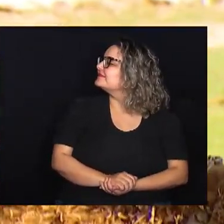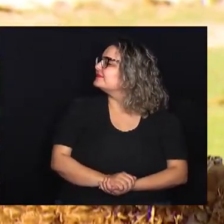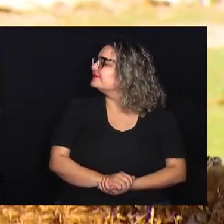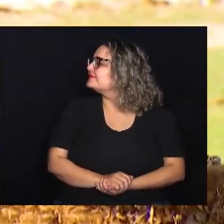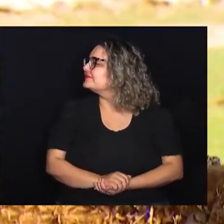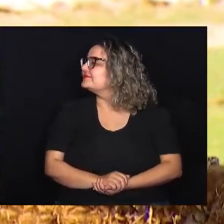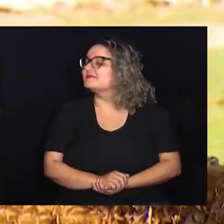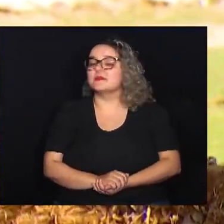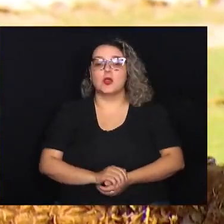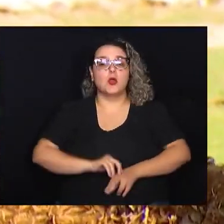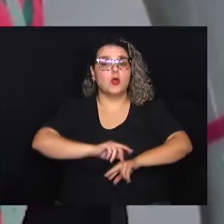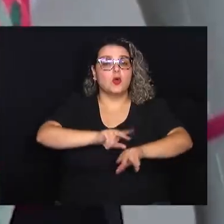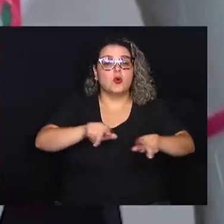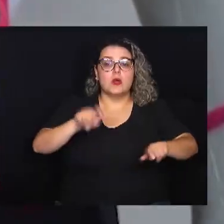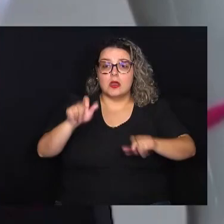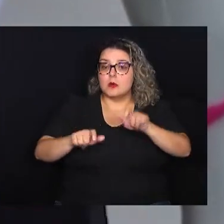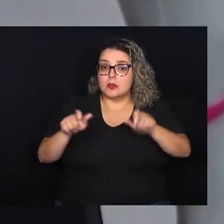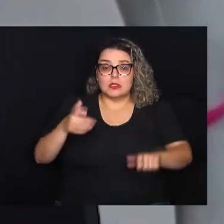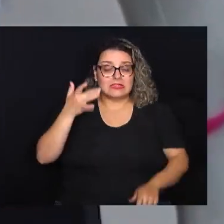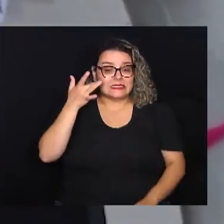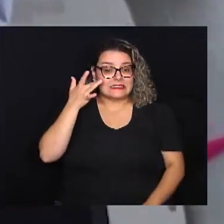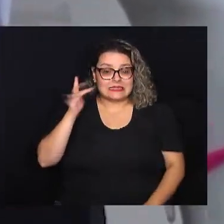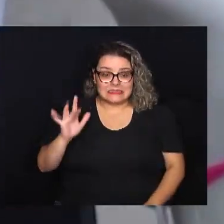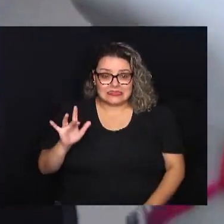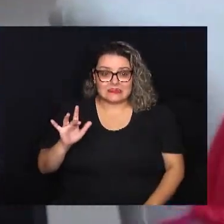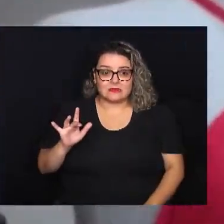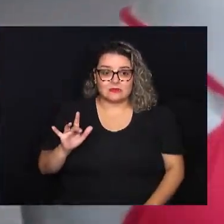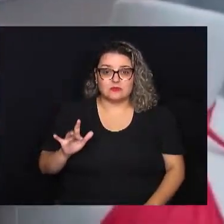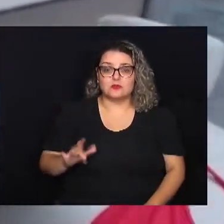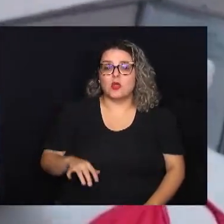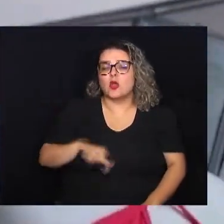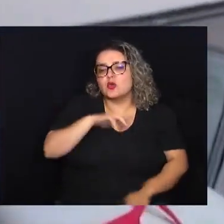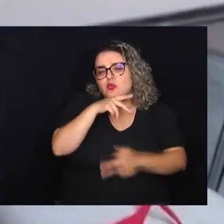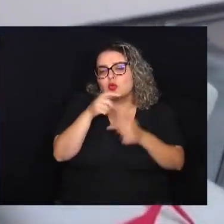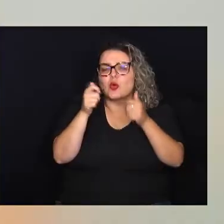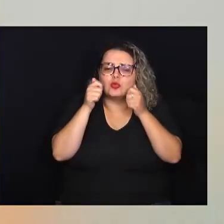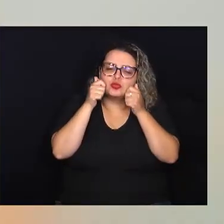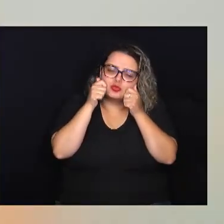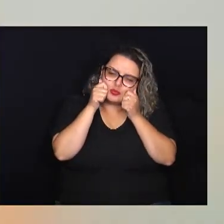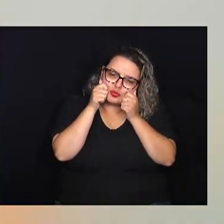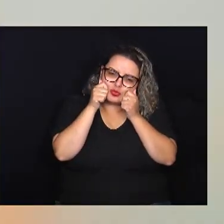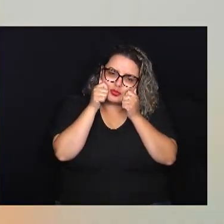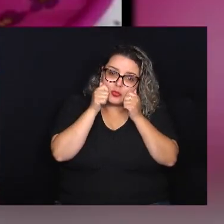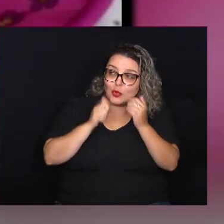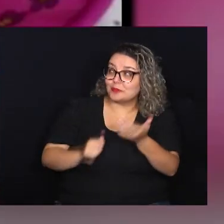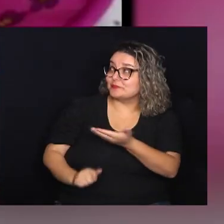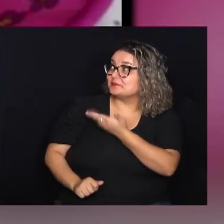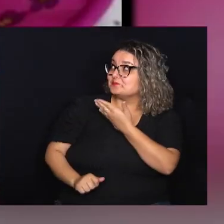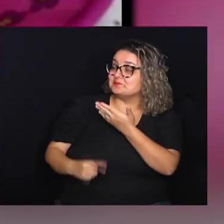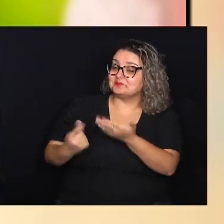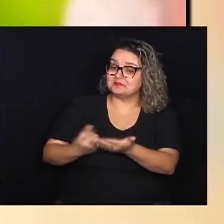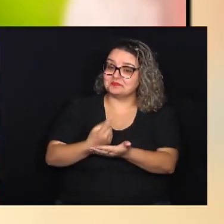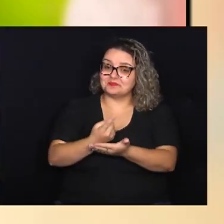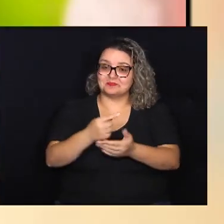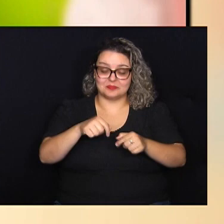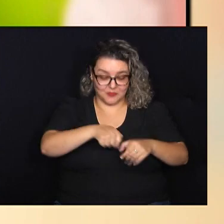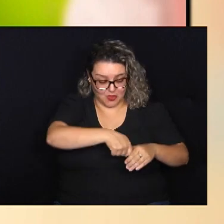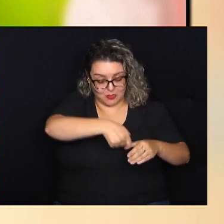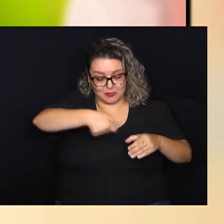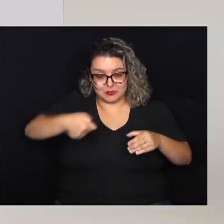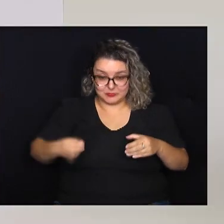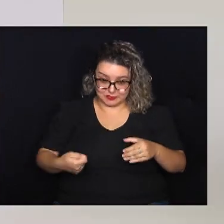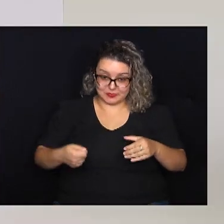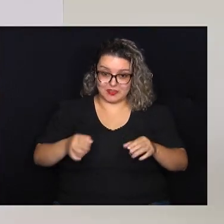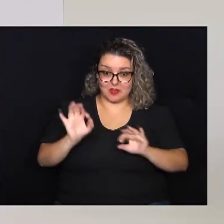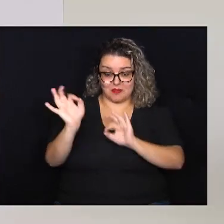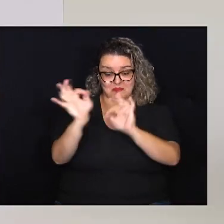o que muita gente não sabe é que aquele animalzinho fofinho estampado em cadernos estojos e até